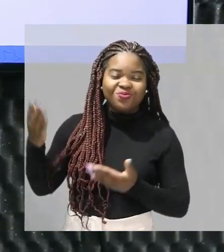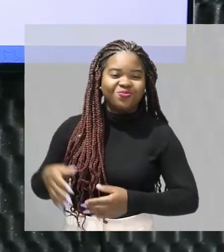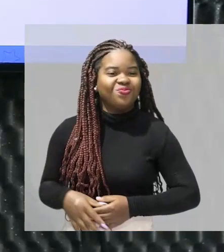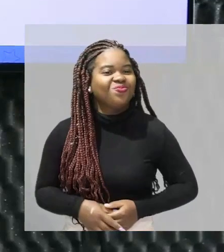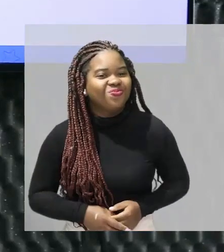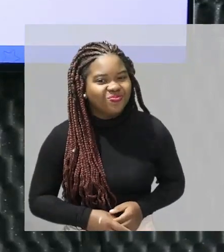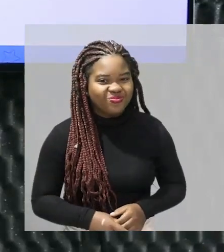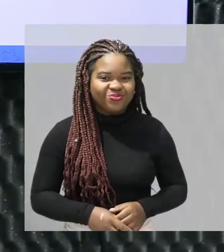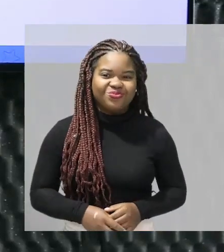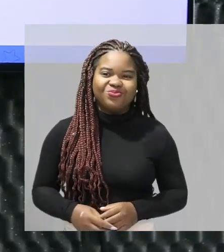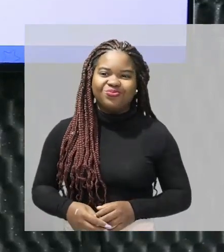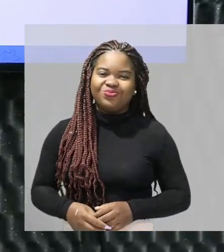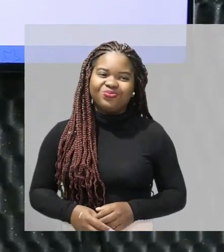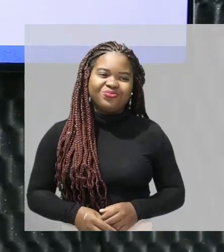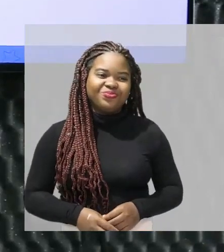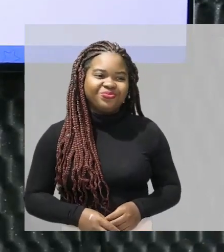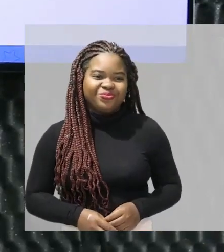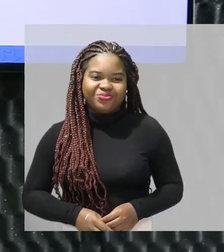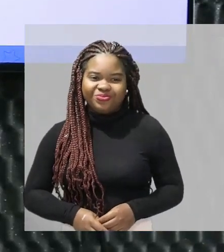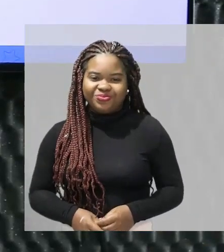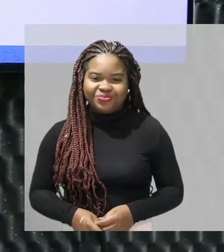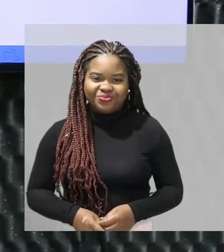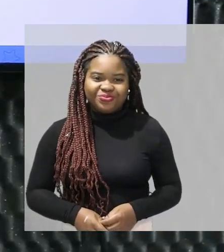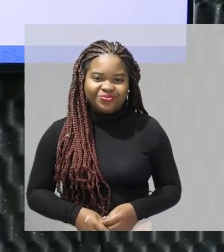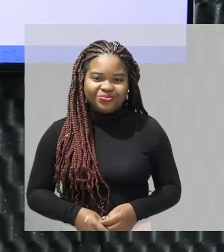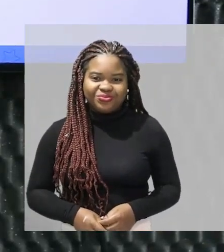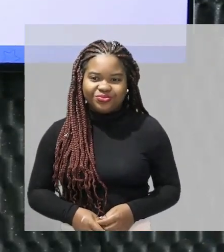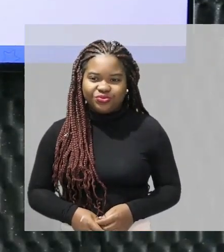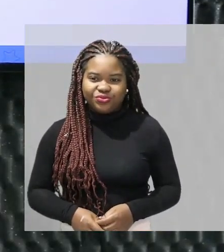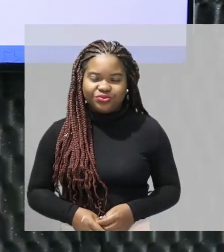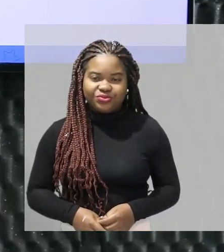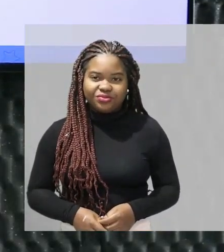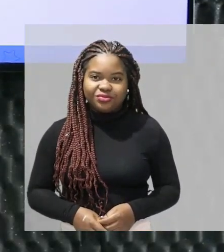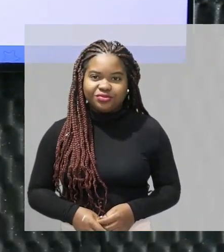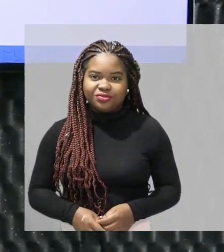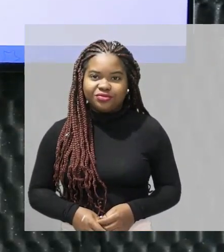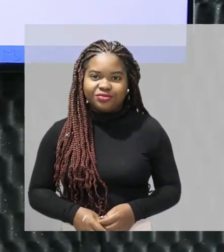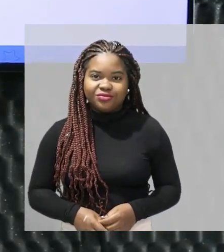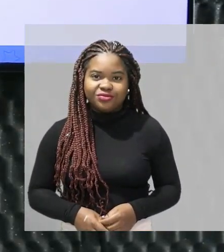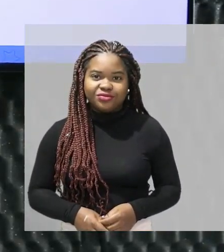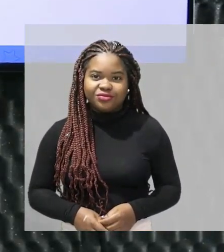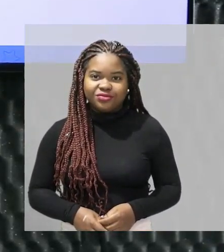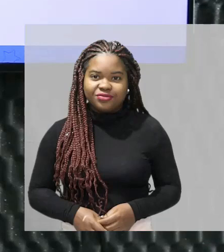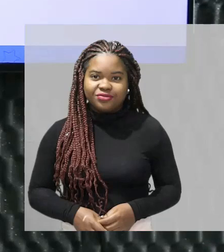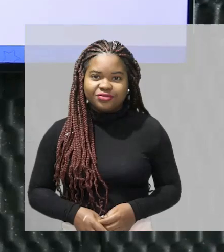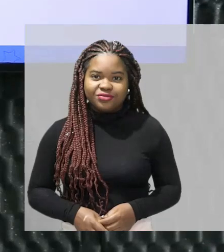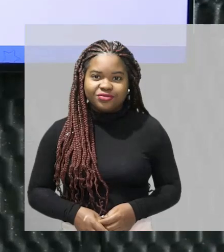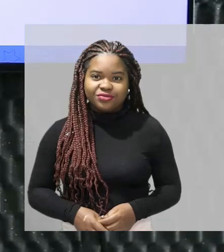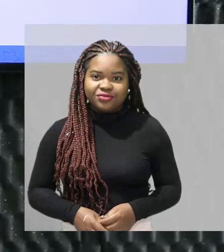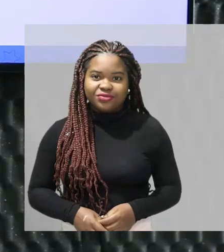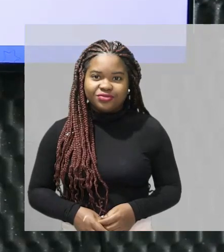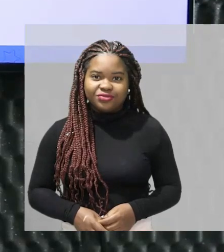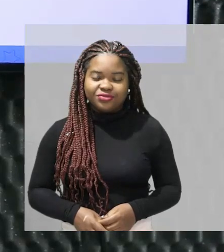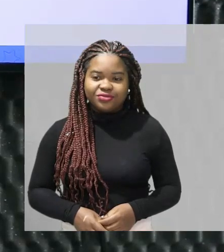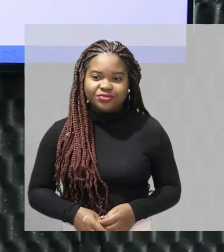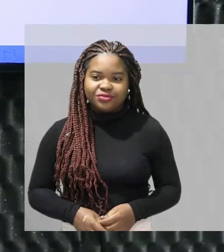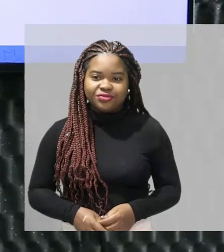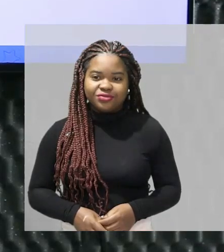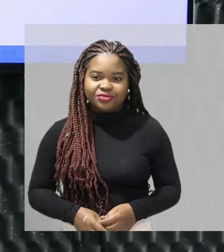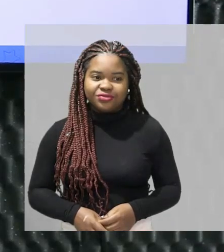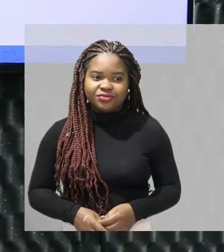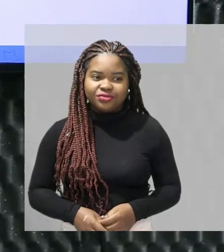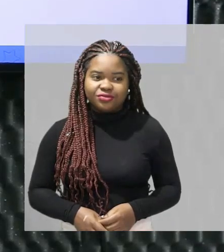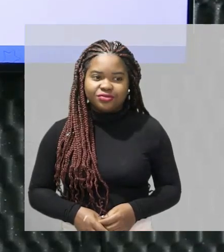de produzir um dos constituintes de argamassas é o aquecimento a altas temperaturas de